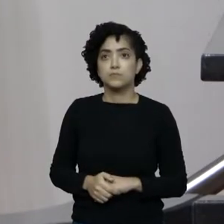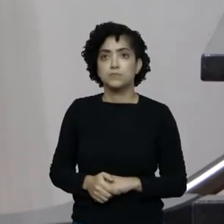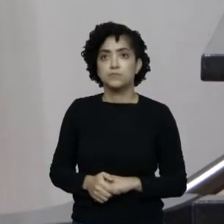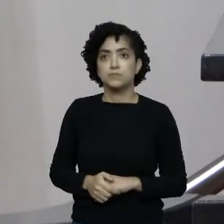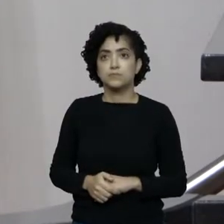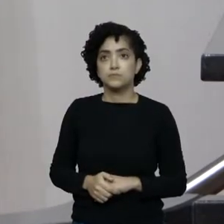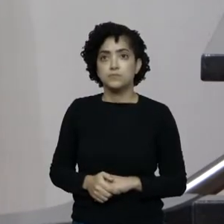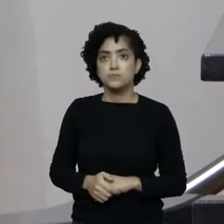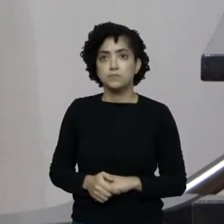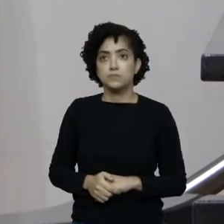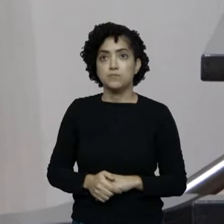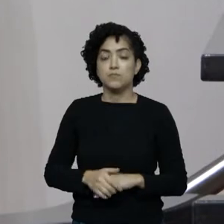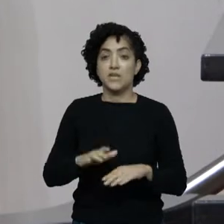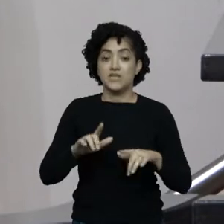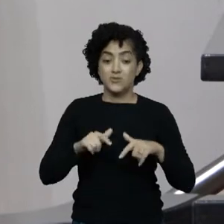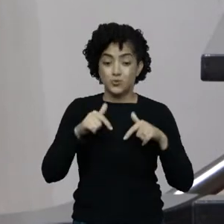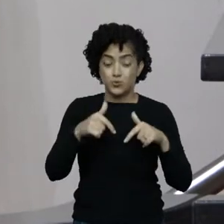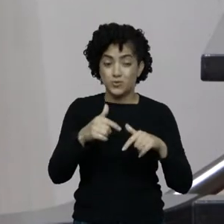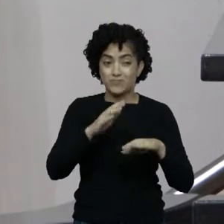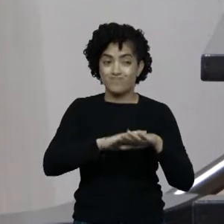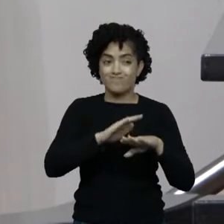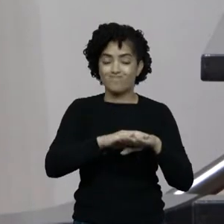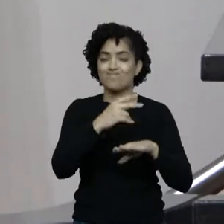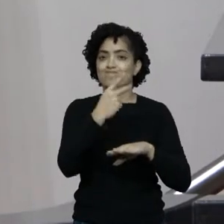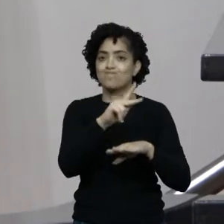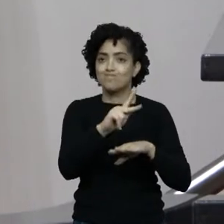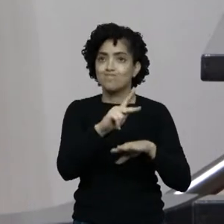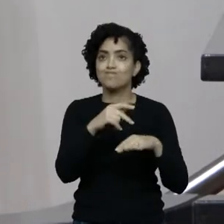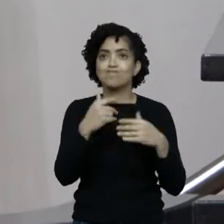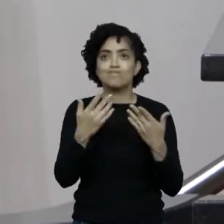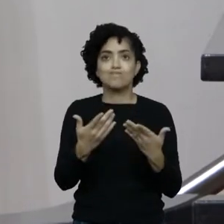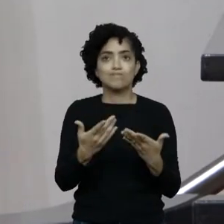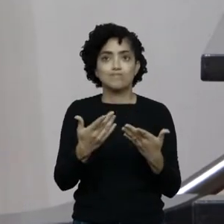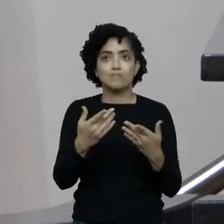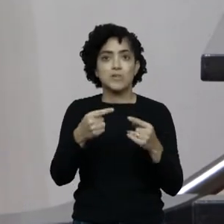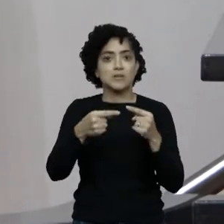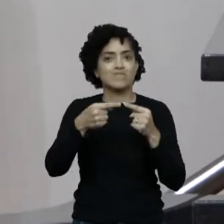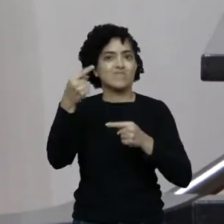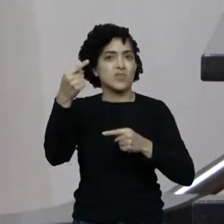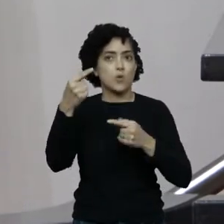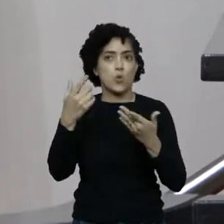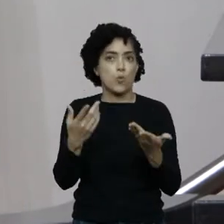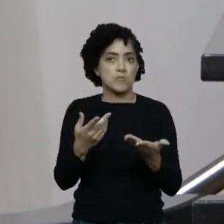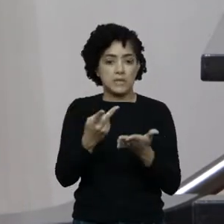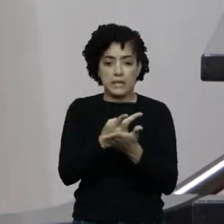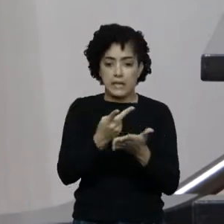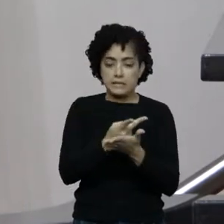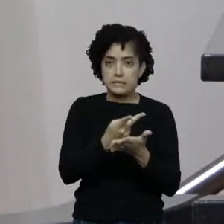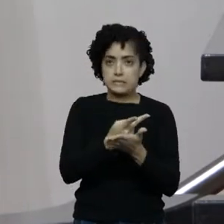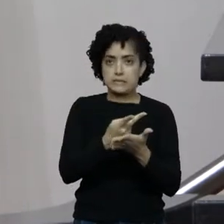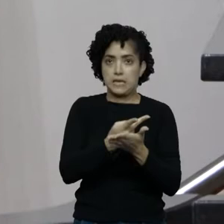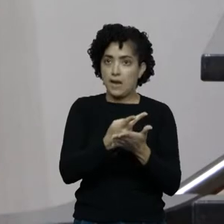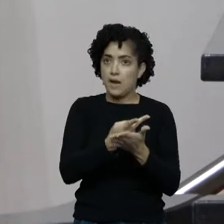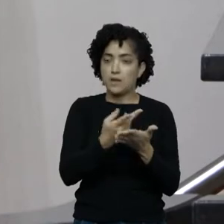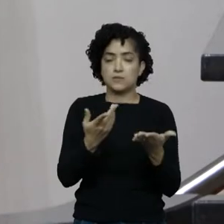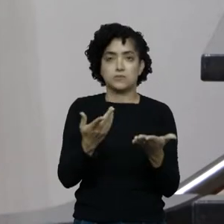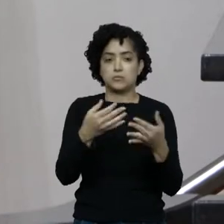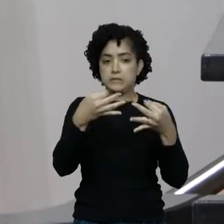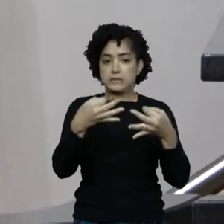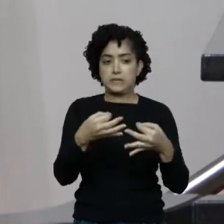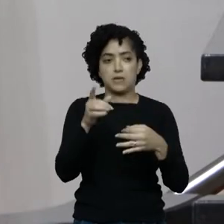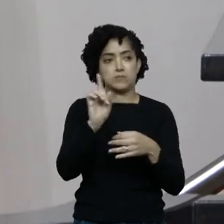e a sua atitude e não é uma atitude correta desculpa de dizer por dentro do seu